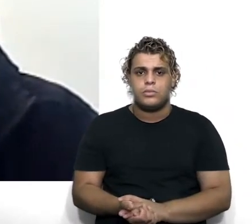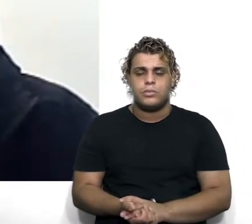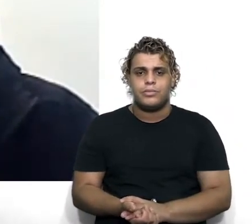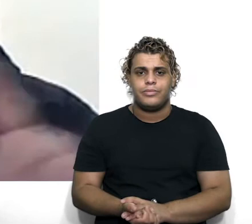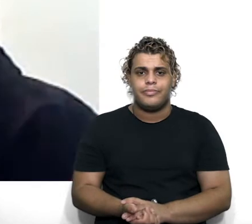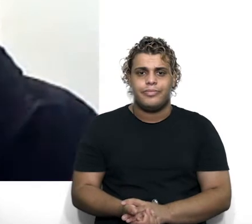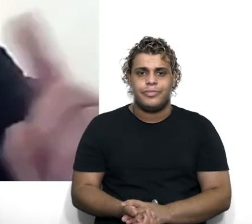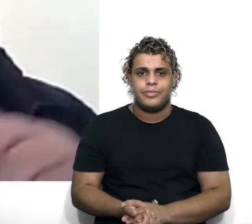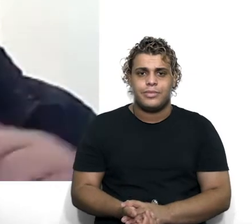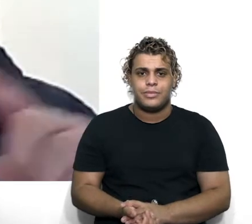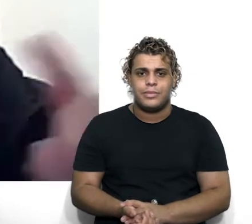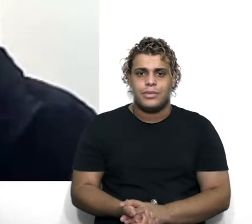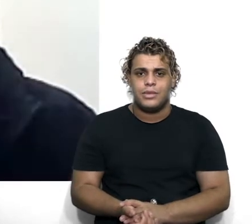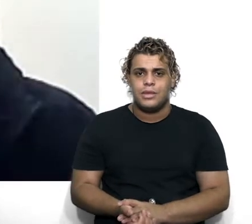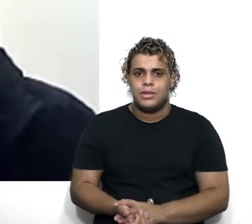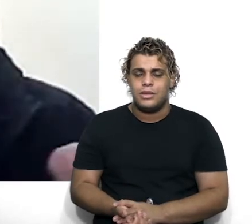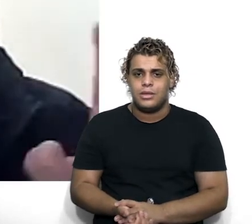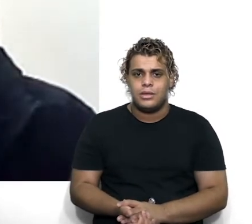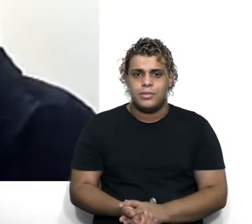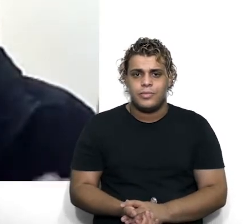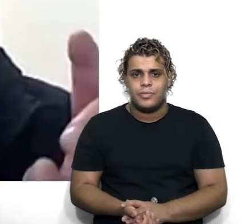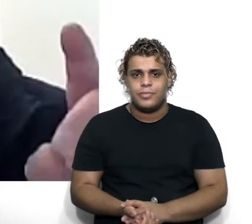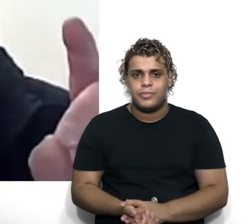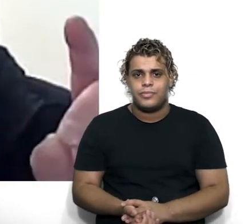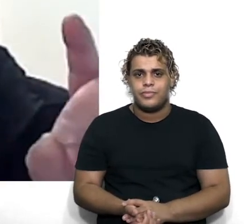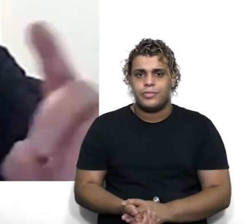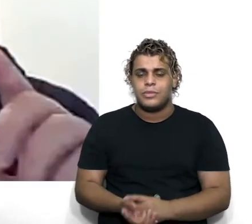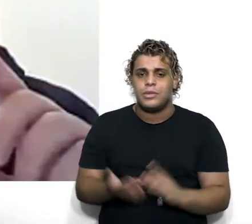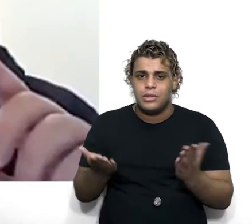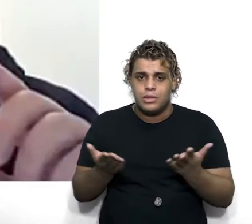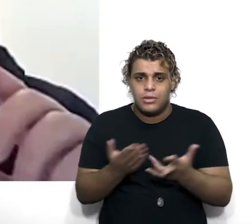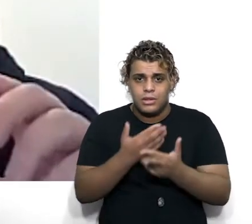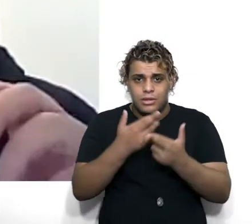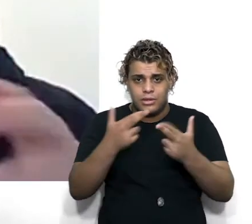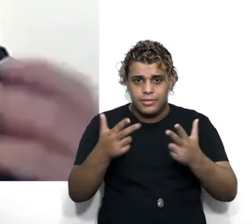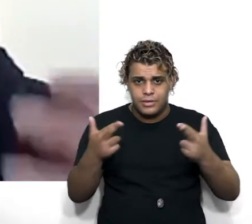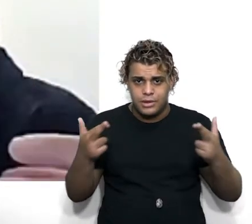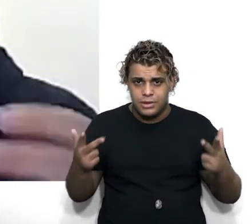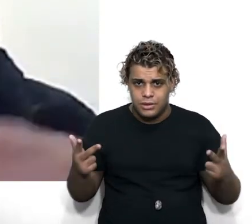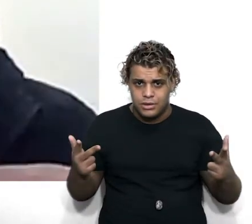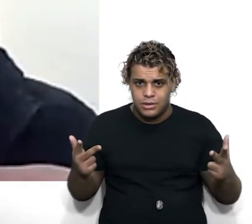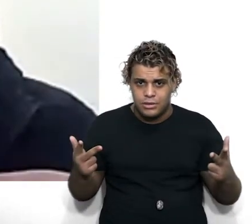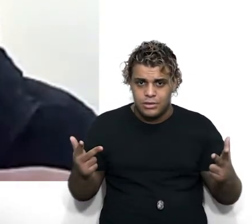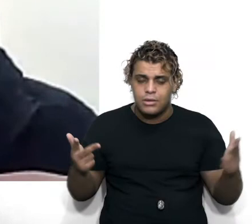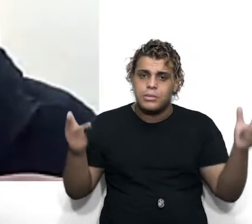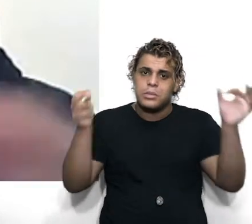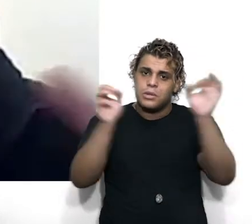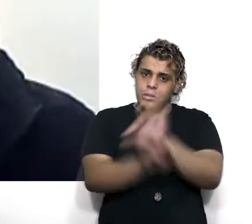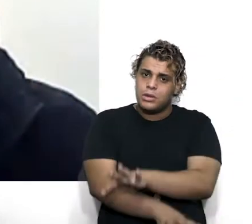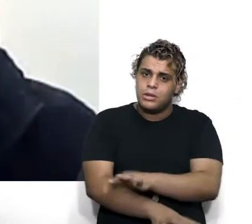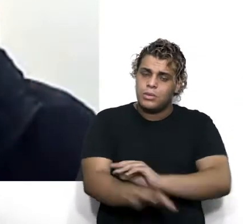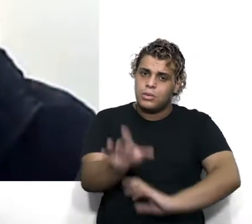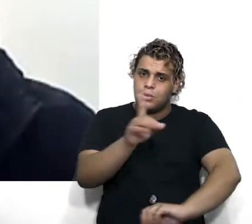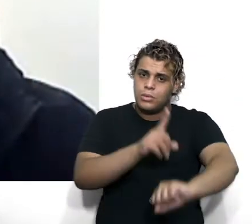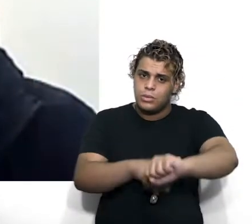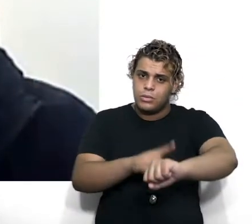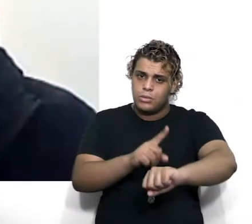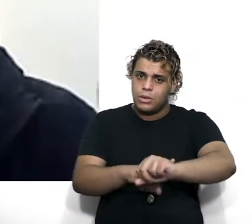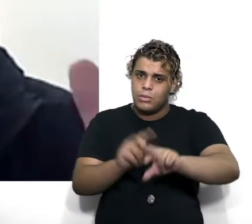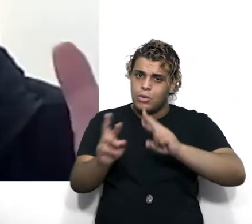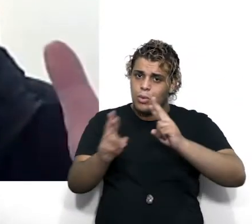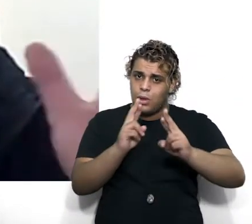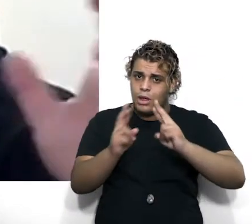e essa talvez a grande diferença, para terminar, da apropriação do tempo em relação ao primeiro